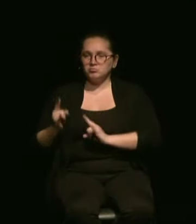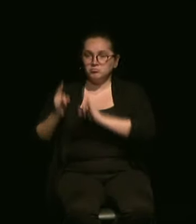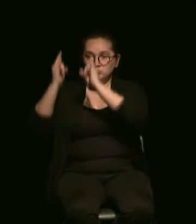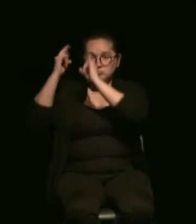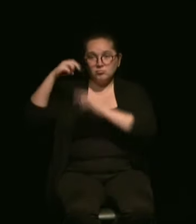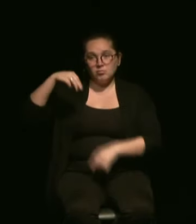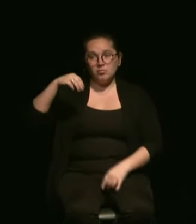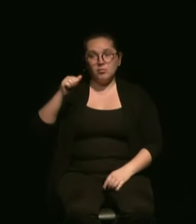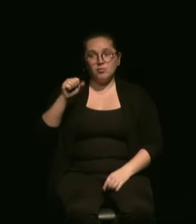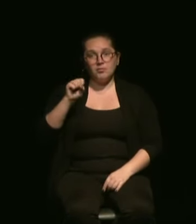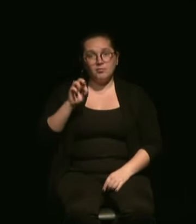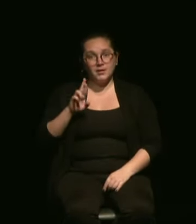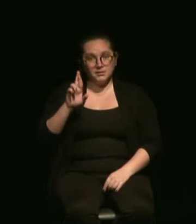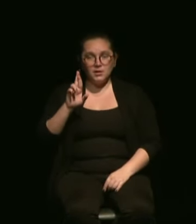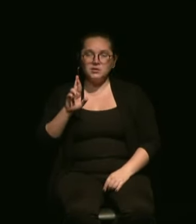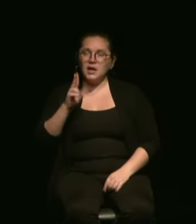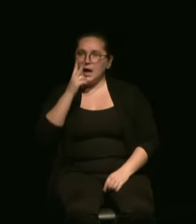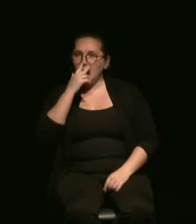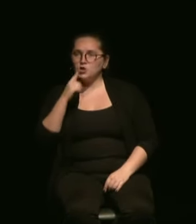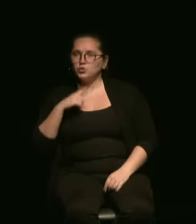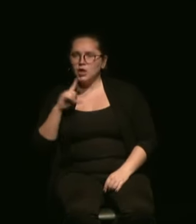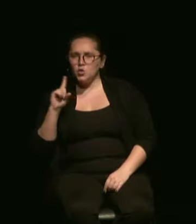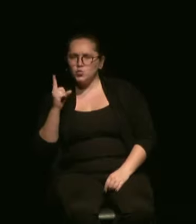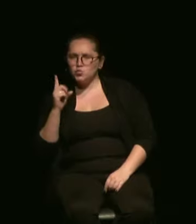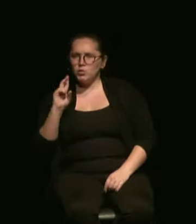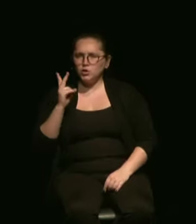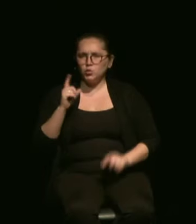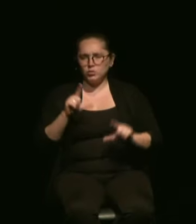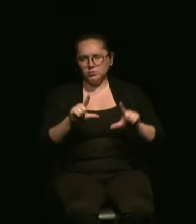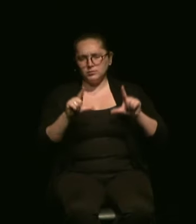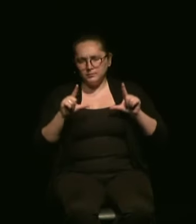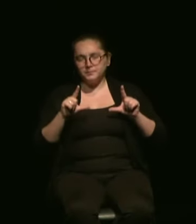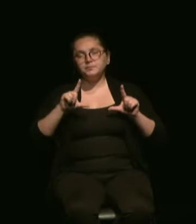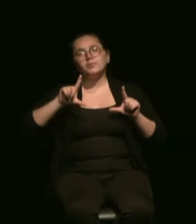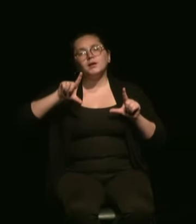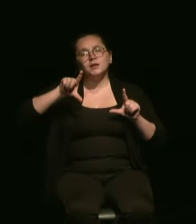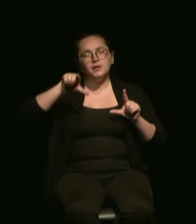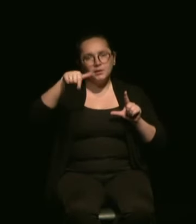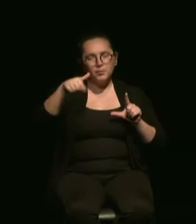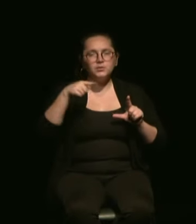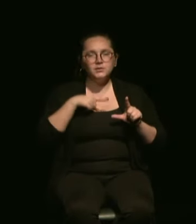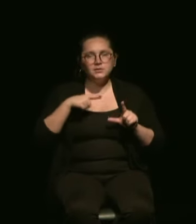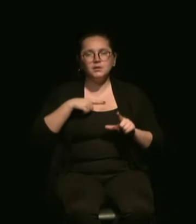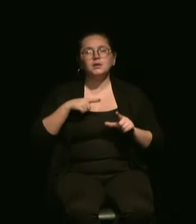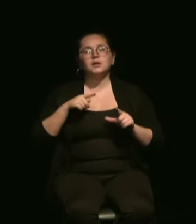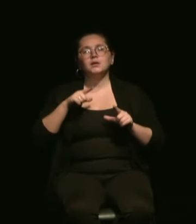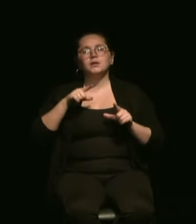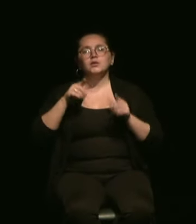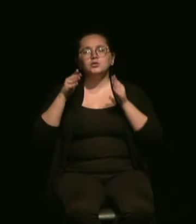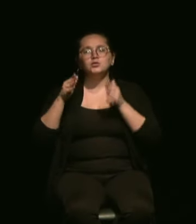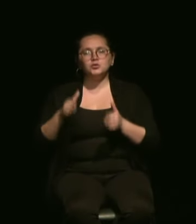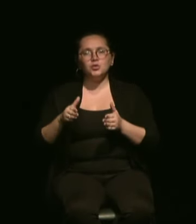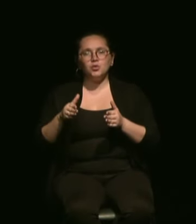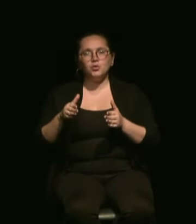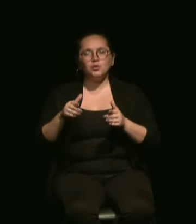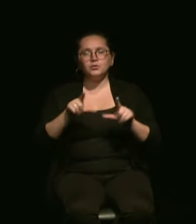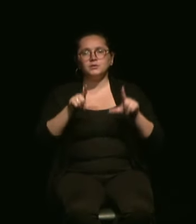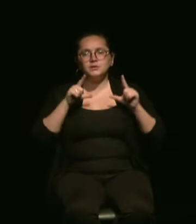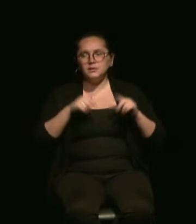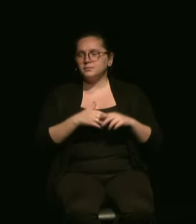uma ou duas, nem sei se tem. Certamente, a partir de Jogo de Cena, elas não existem.